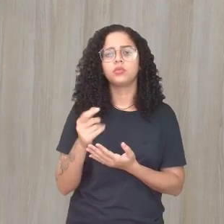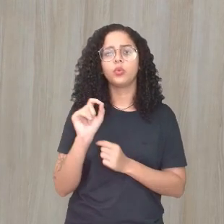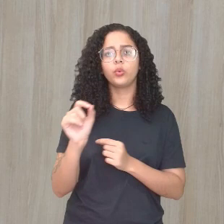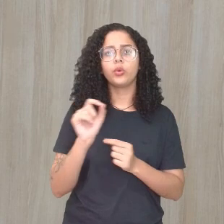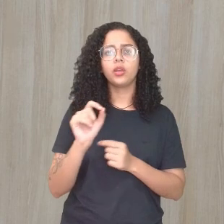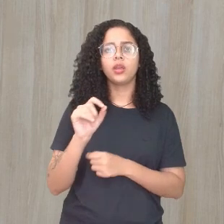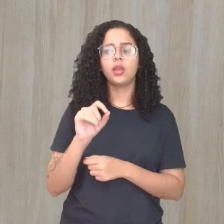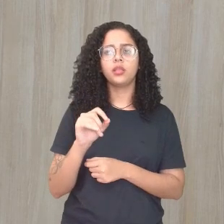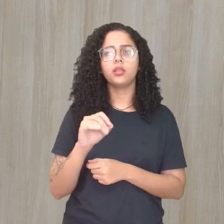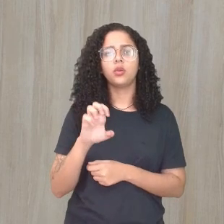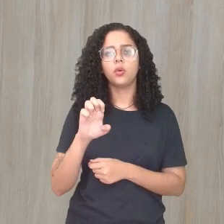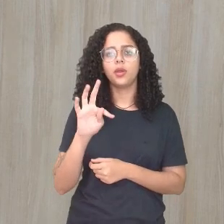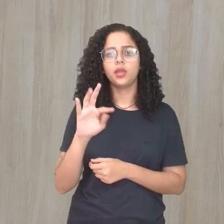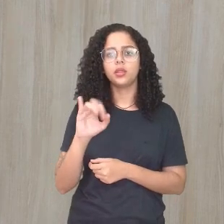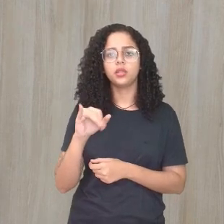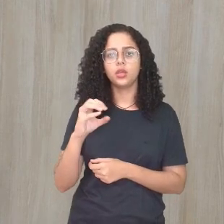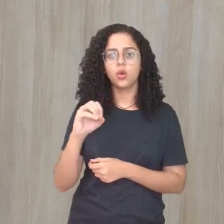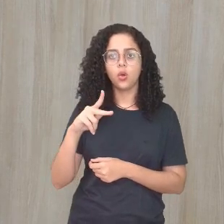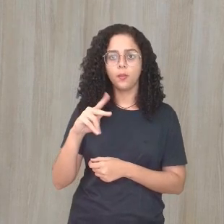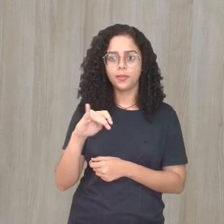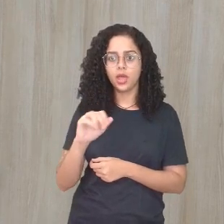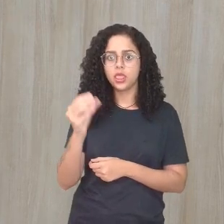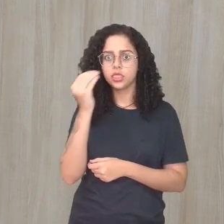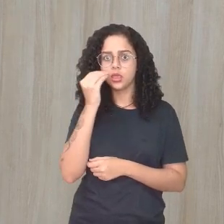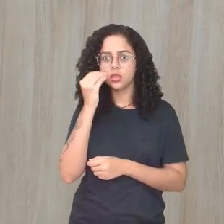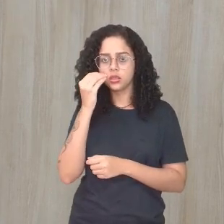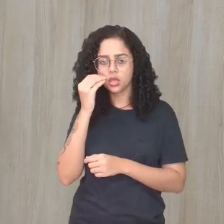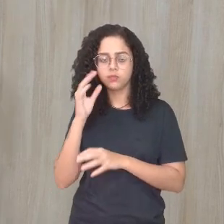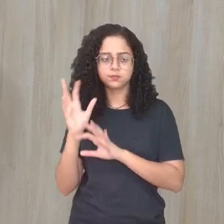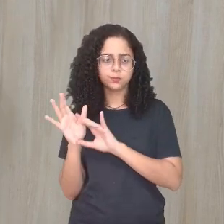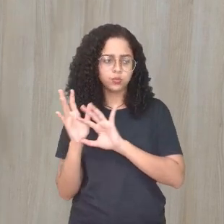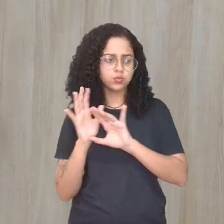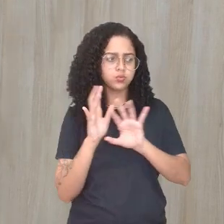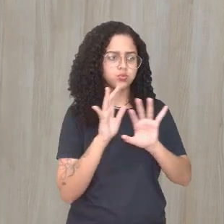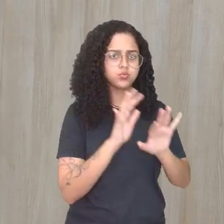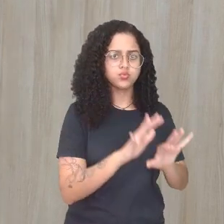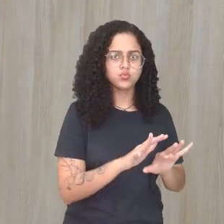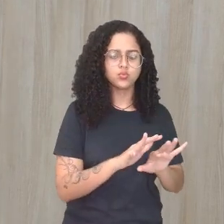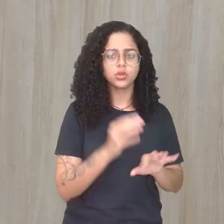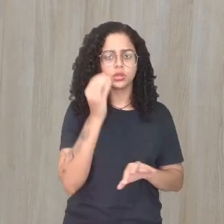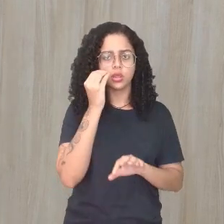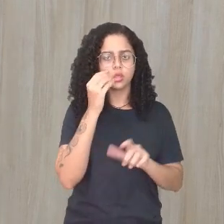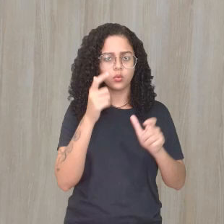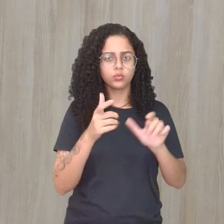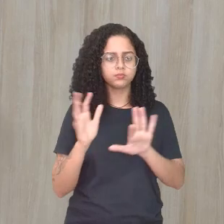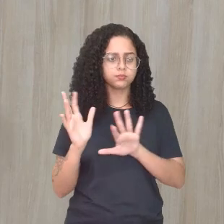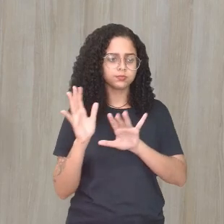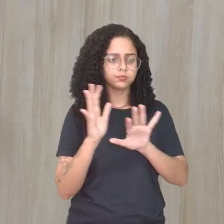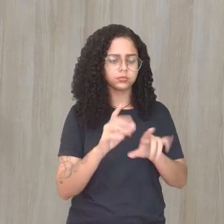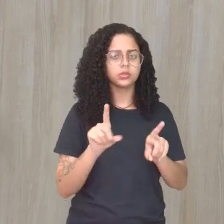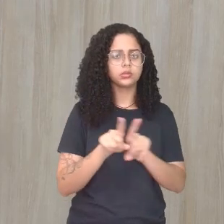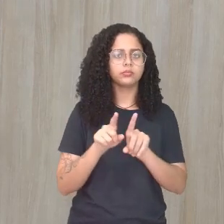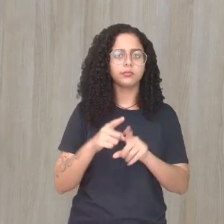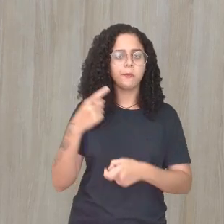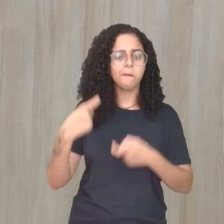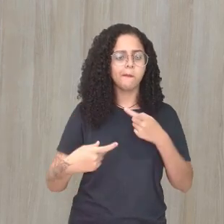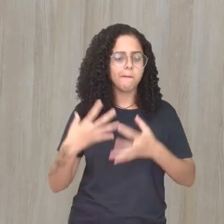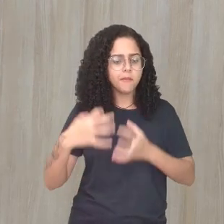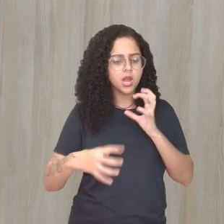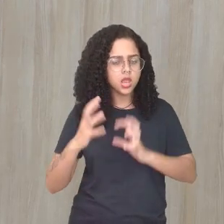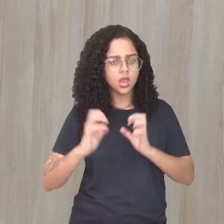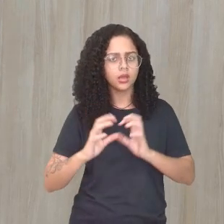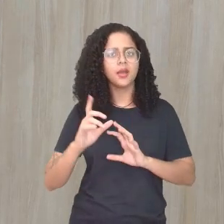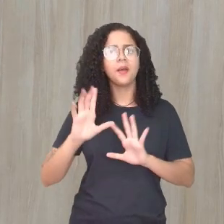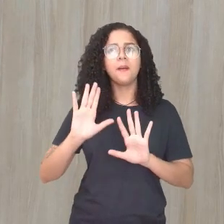da Etiópia, por exemplo. Ela tenta invadir a Etiópia durante o processo ali também dos combates da Primeira Guerra, mas leva